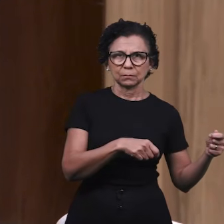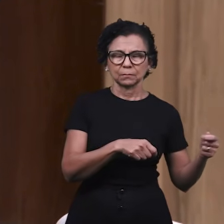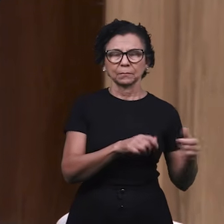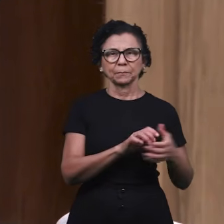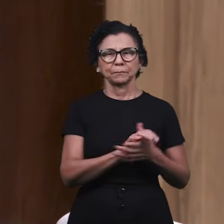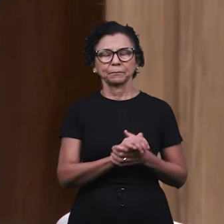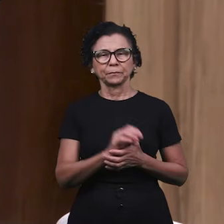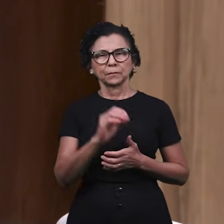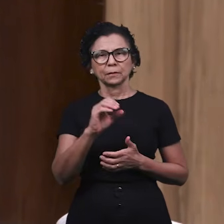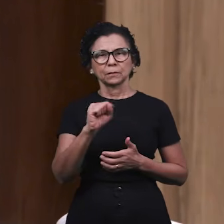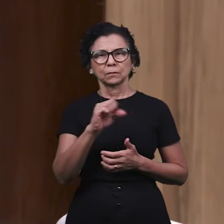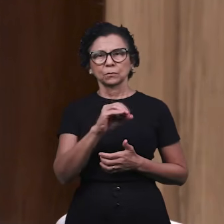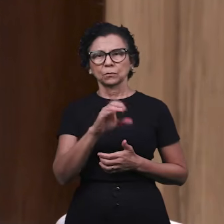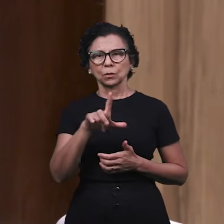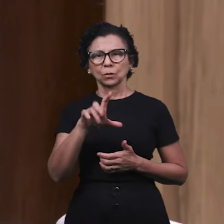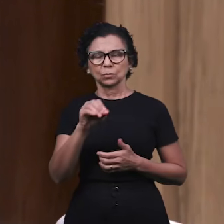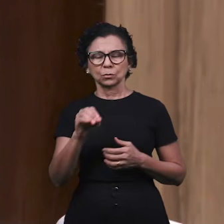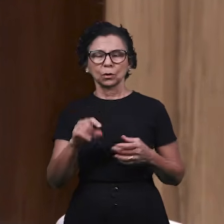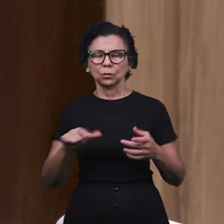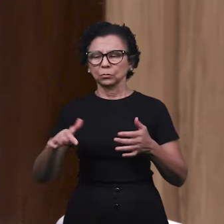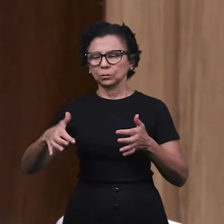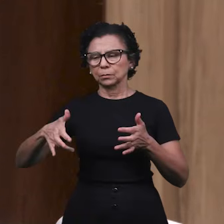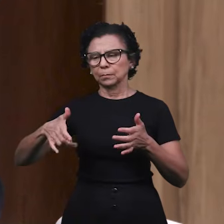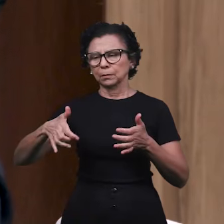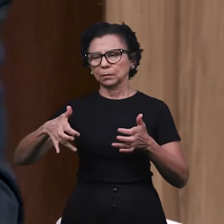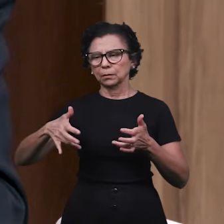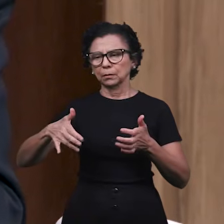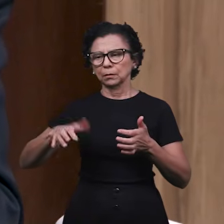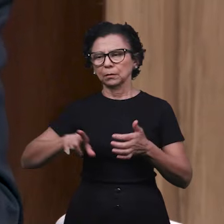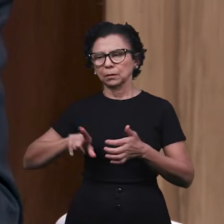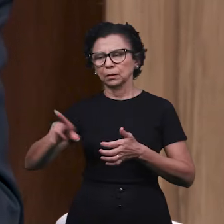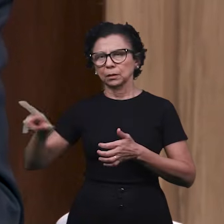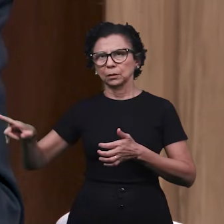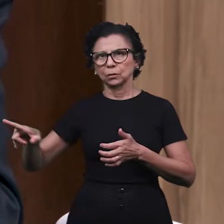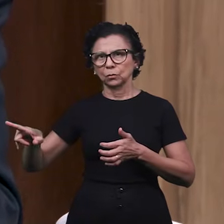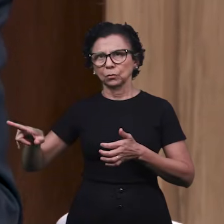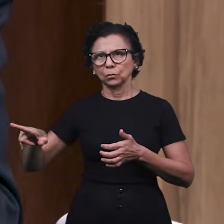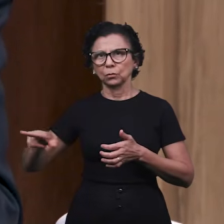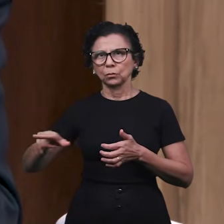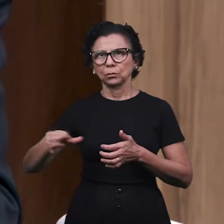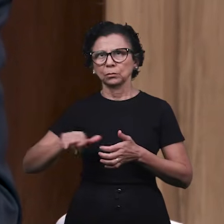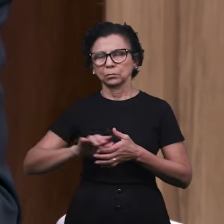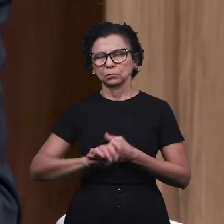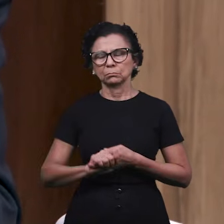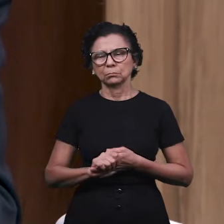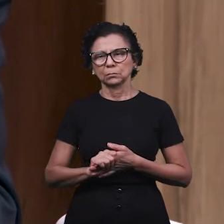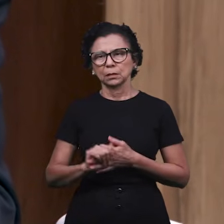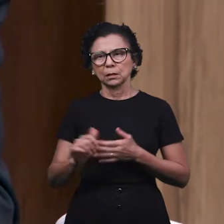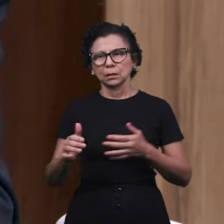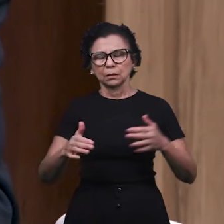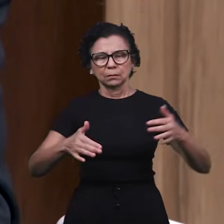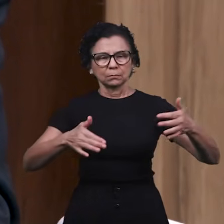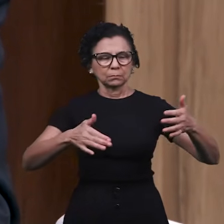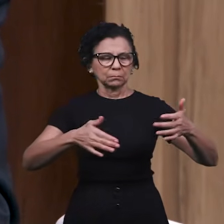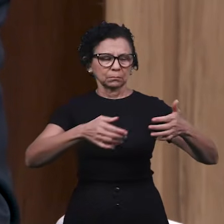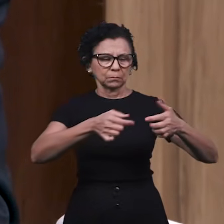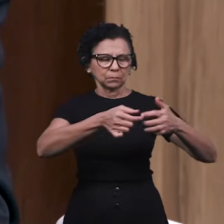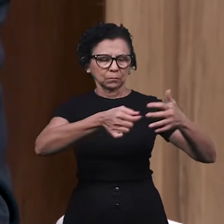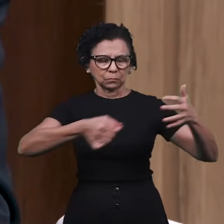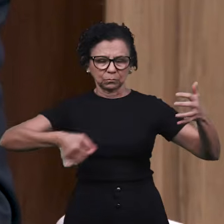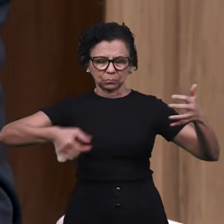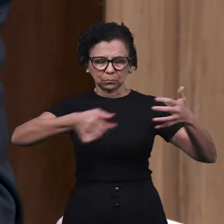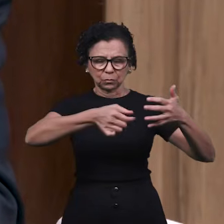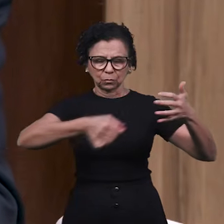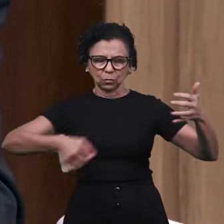solo, o outro dedilhava e o outro pegava as cordas mais dos sons mais graves,